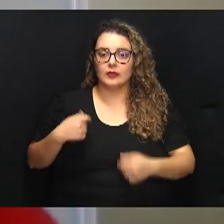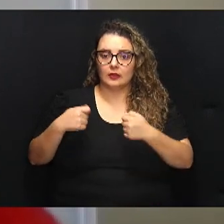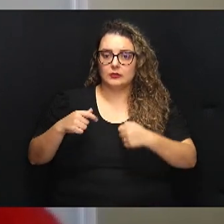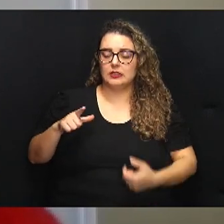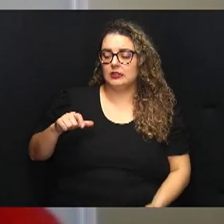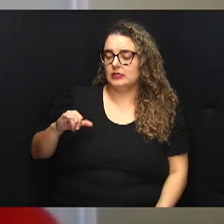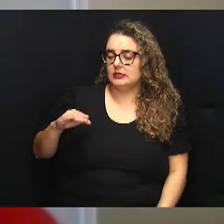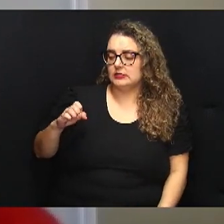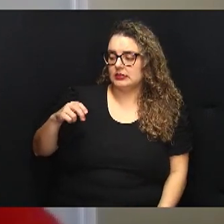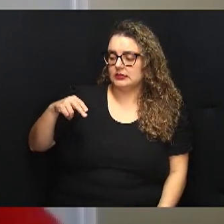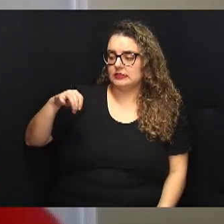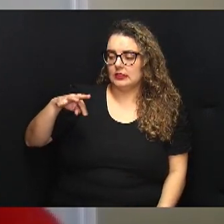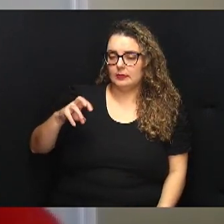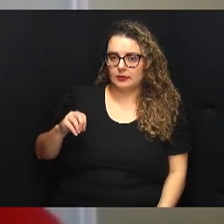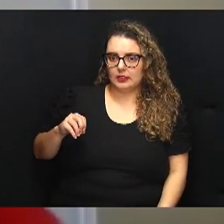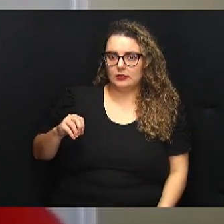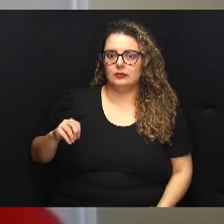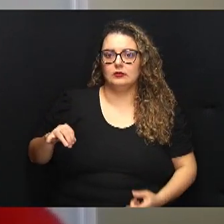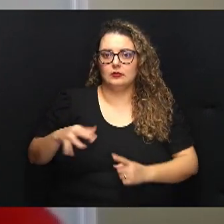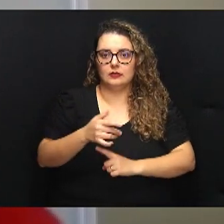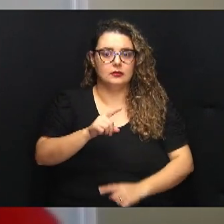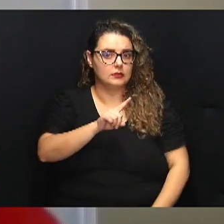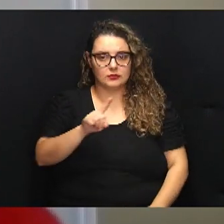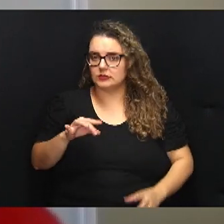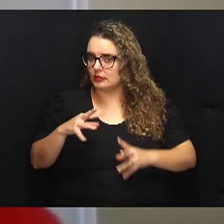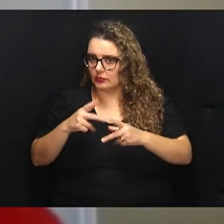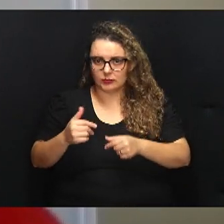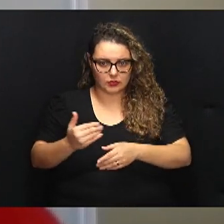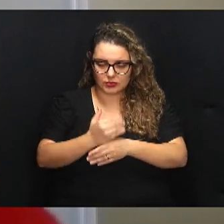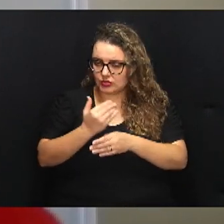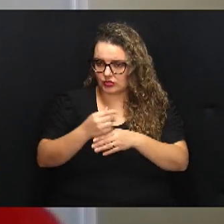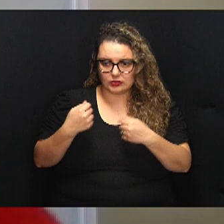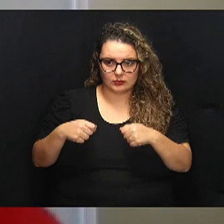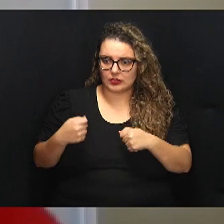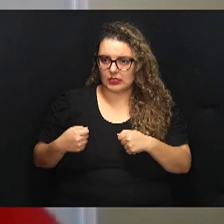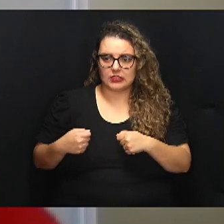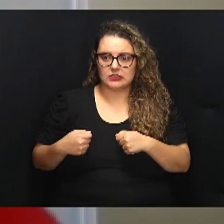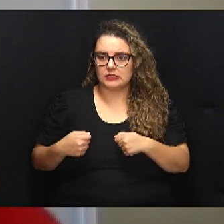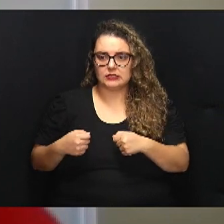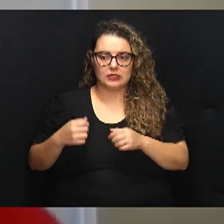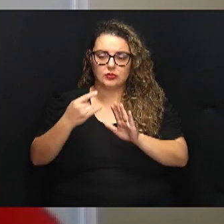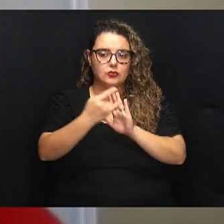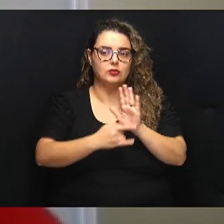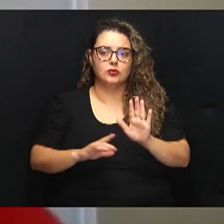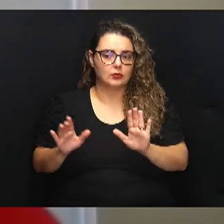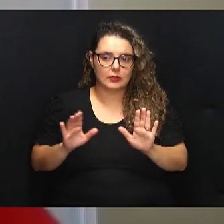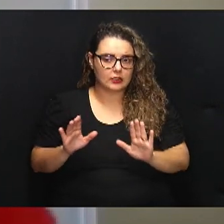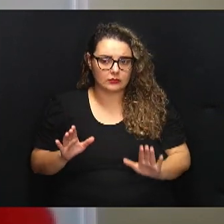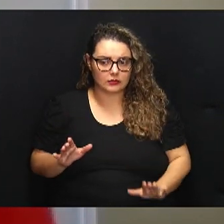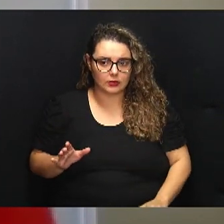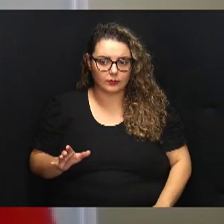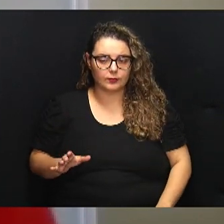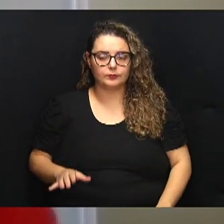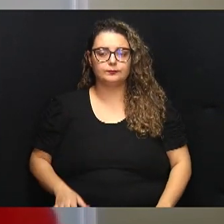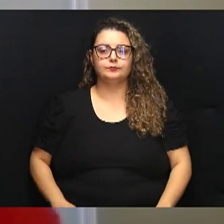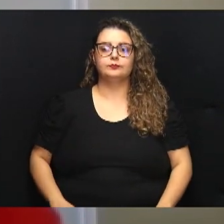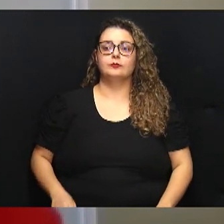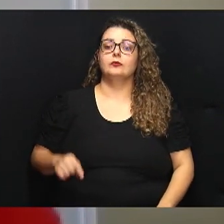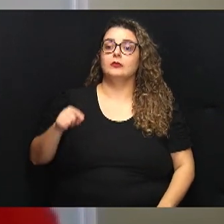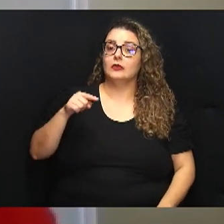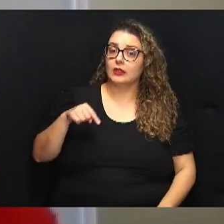ambiental no Brasil, porque não são todos os empreendimentos necessariamente sujeitos ao licenciamento. Eles vão